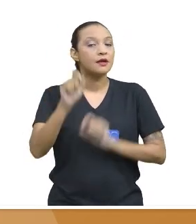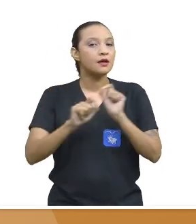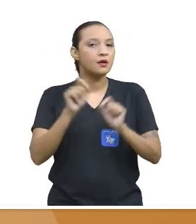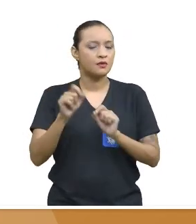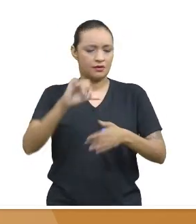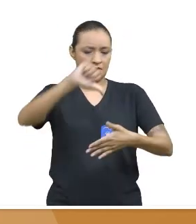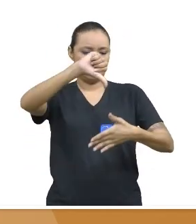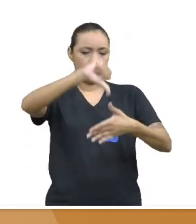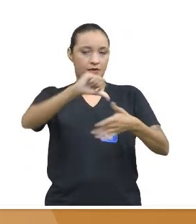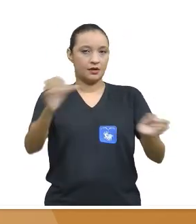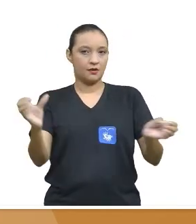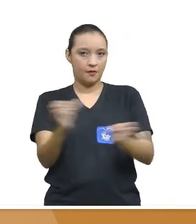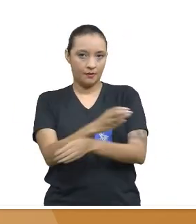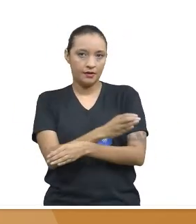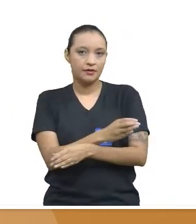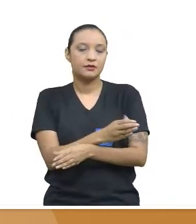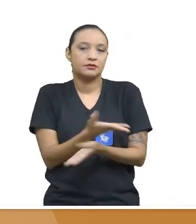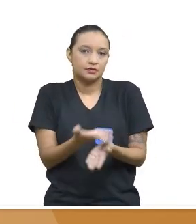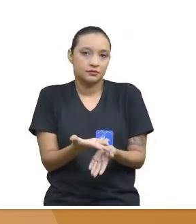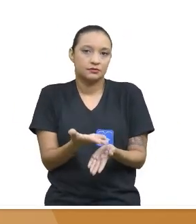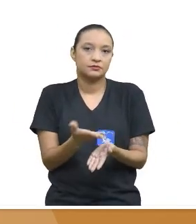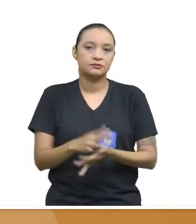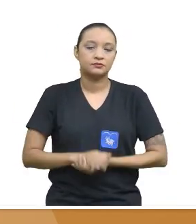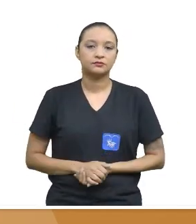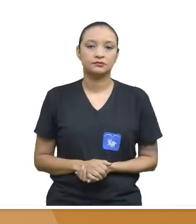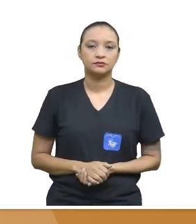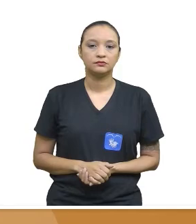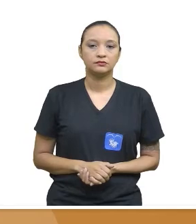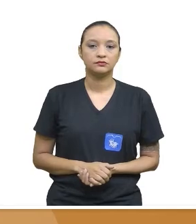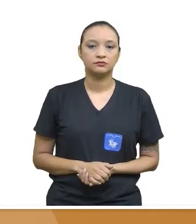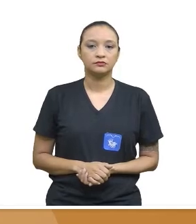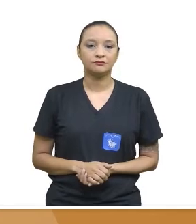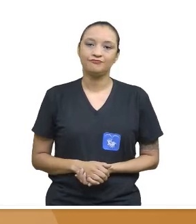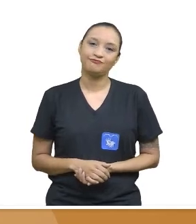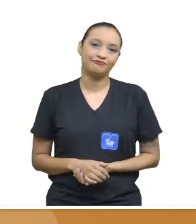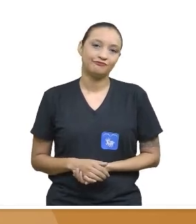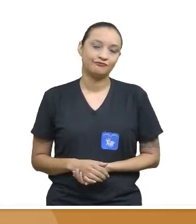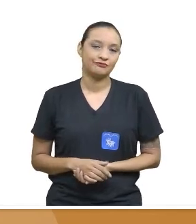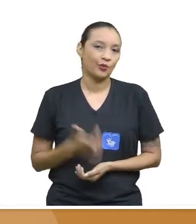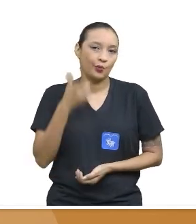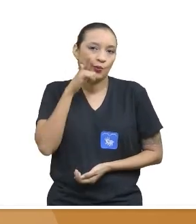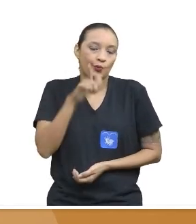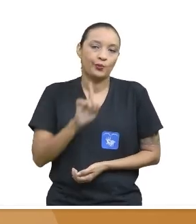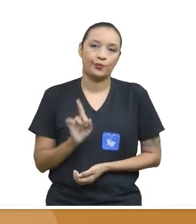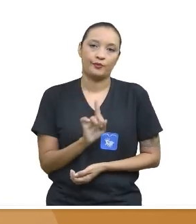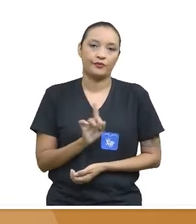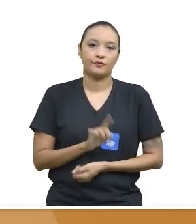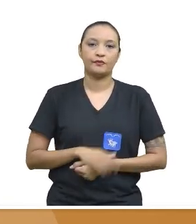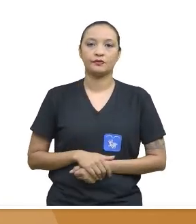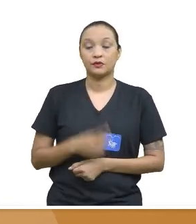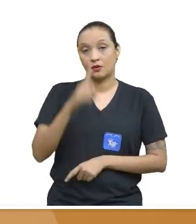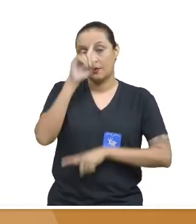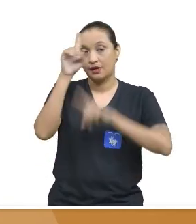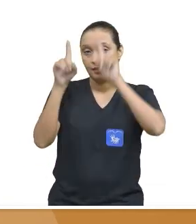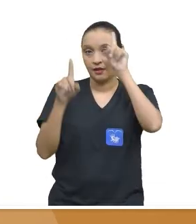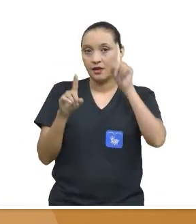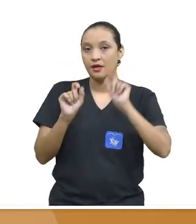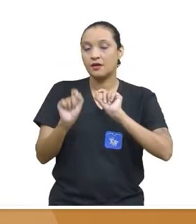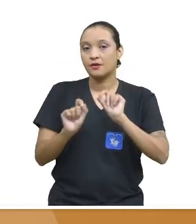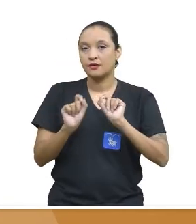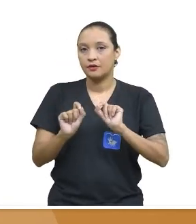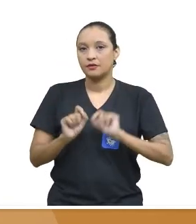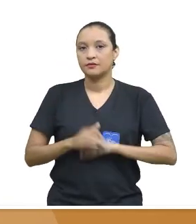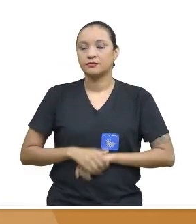completa, ao pan-americanismo, não venceu, né? Então, a ideia